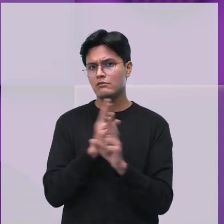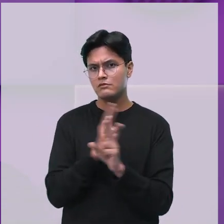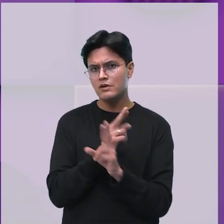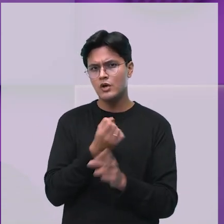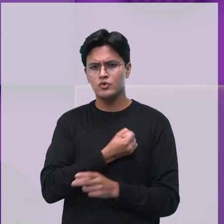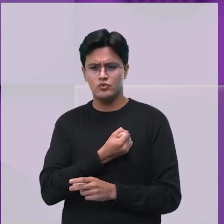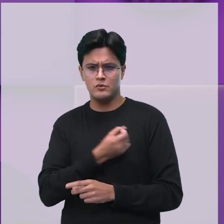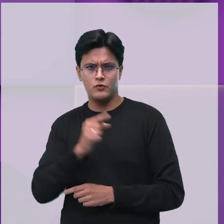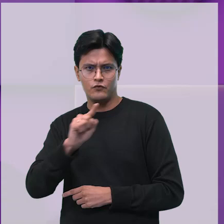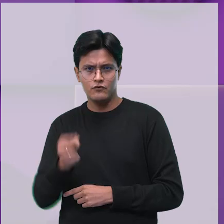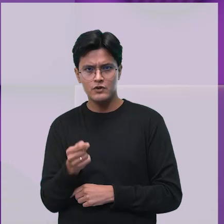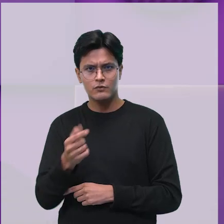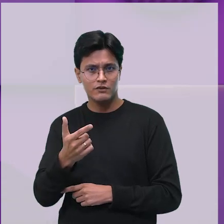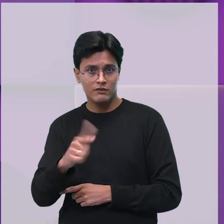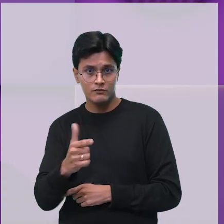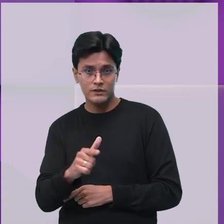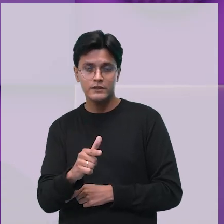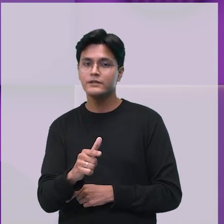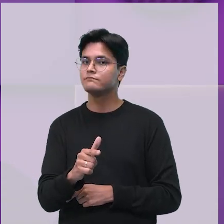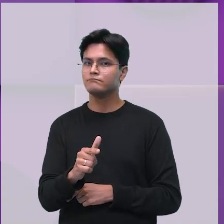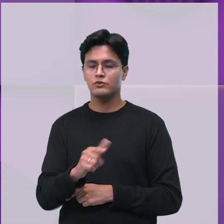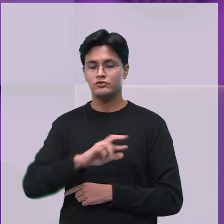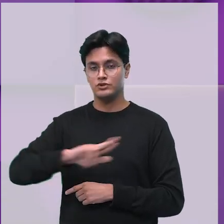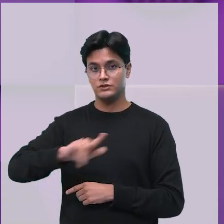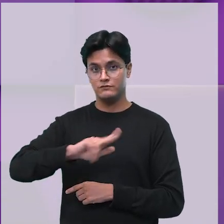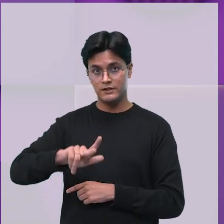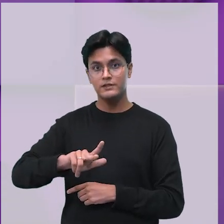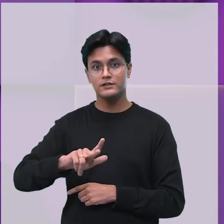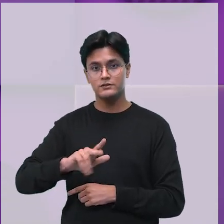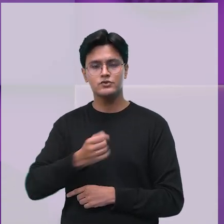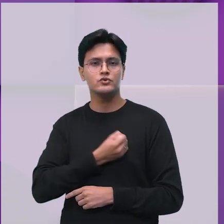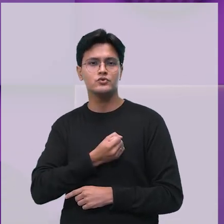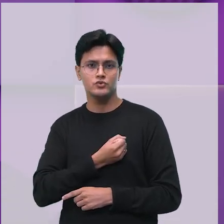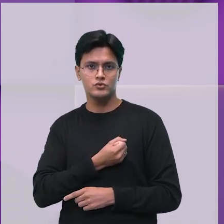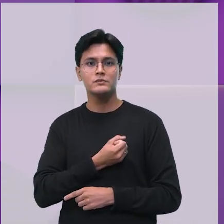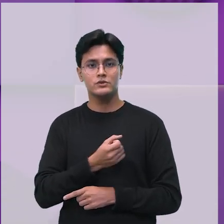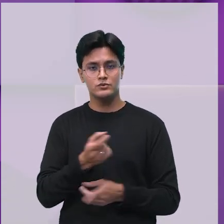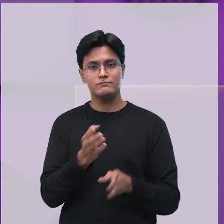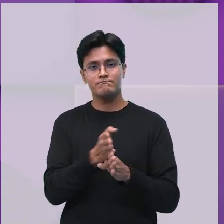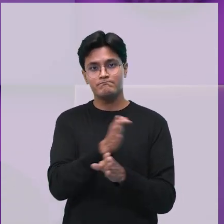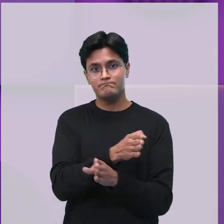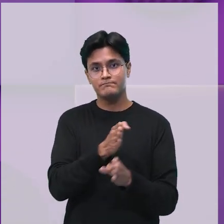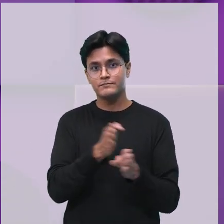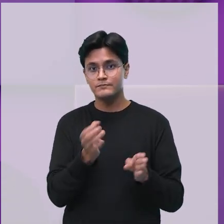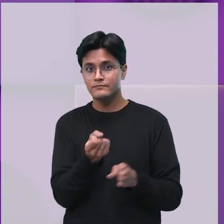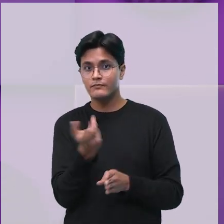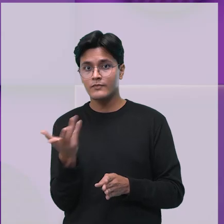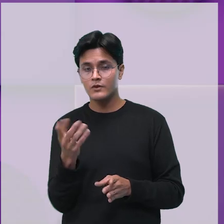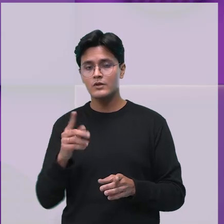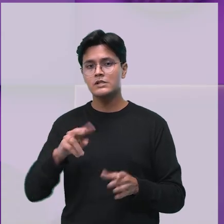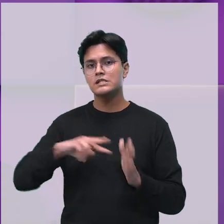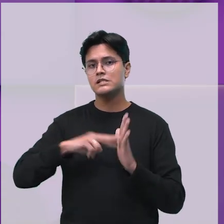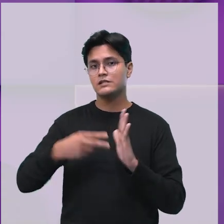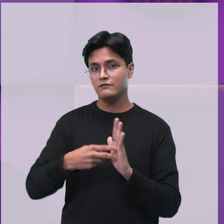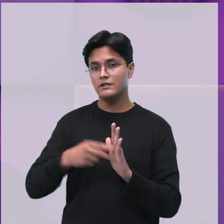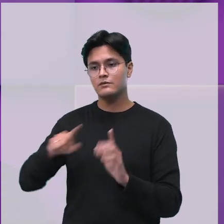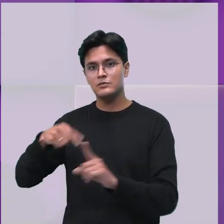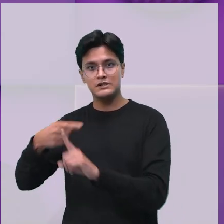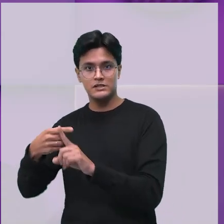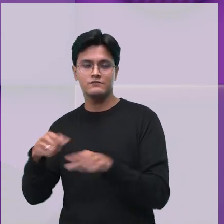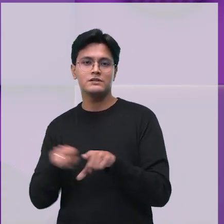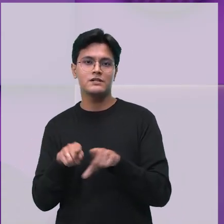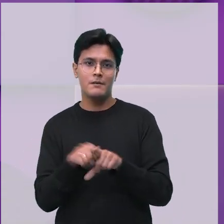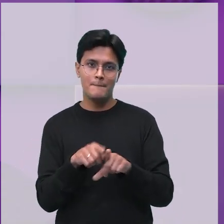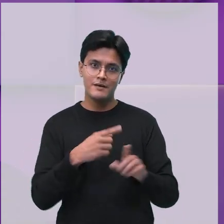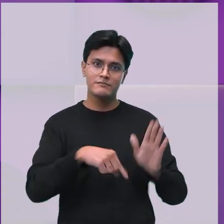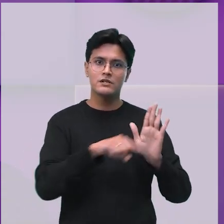que não tem vírgula né mas na verdade não não é isso número inteiro significa que são números positivos e negativos tá